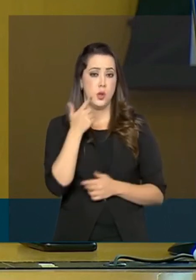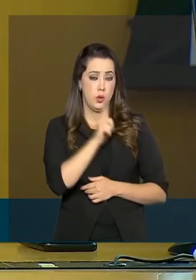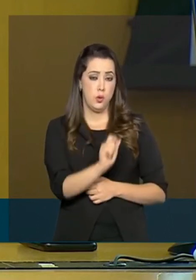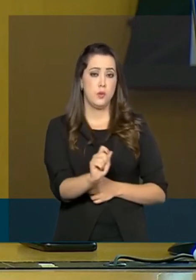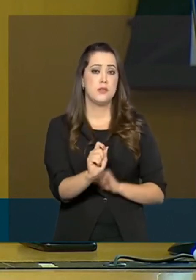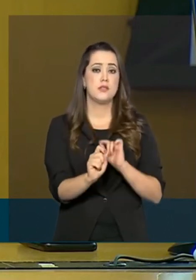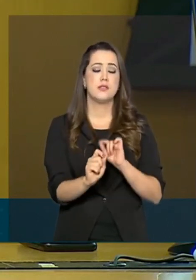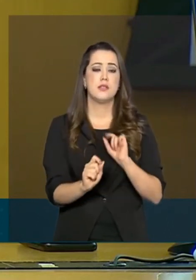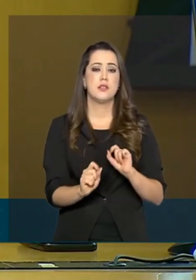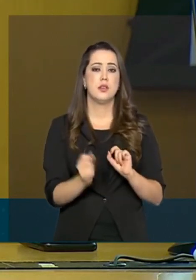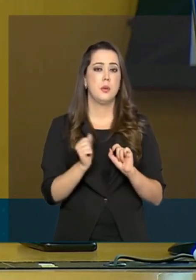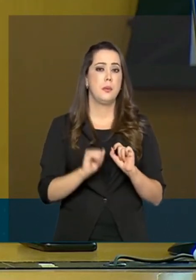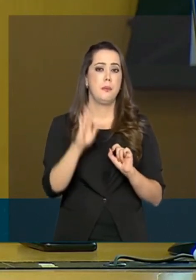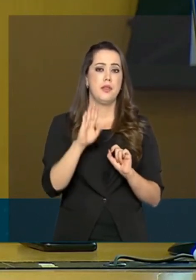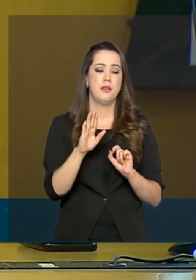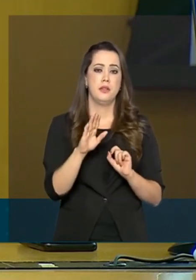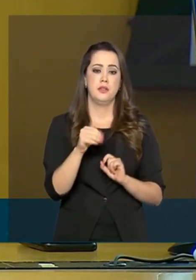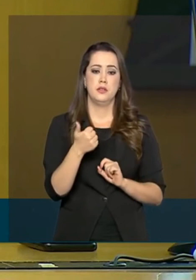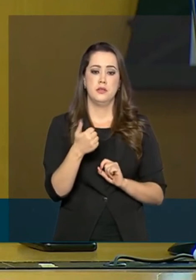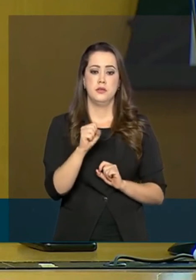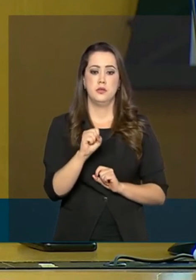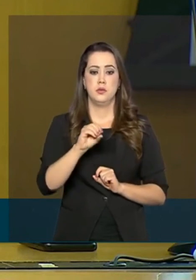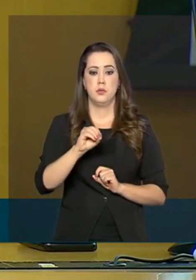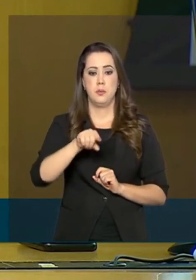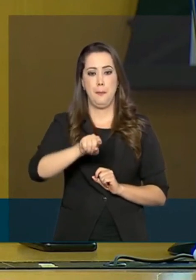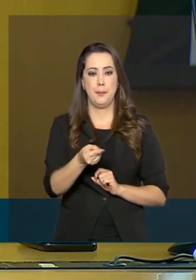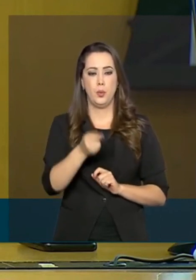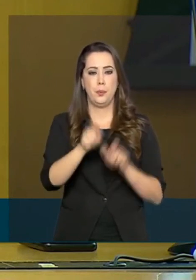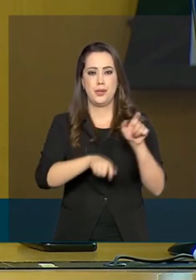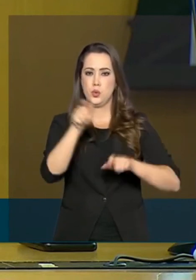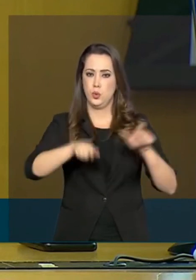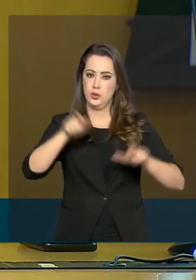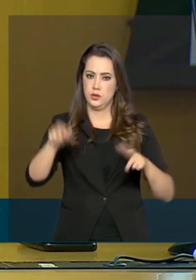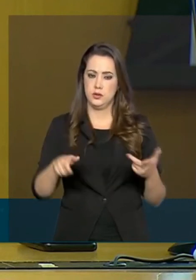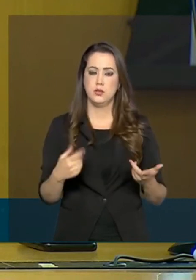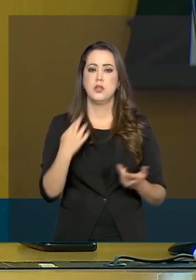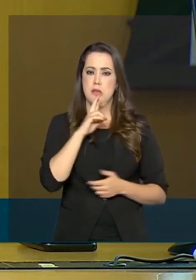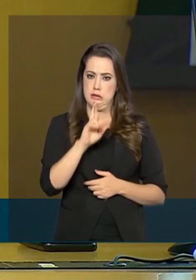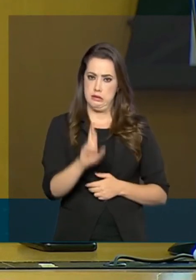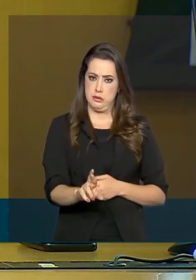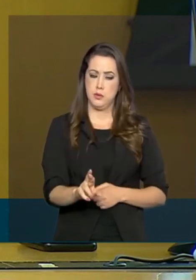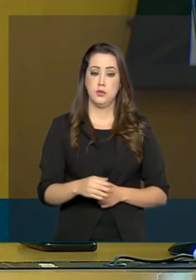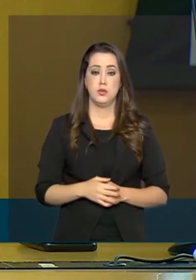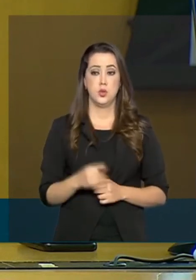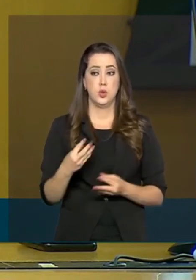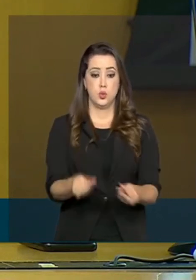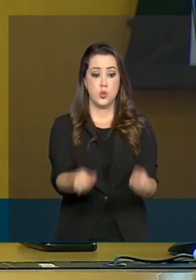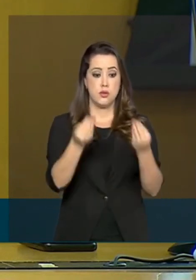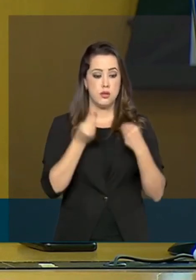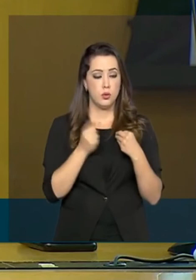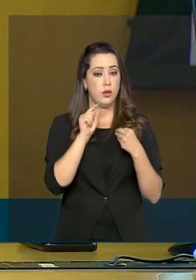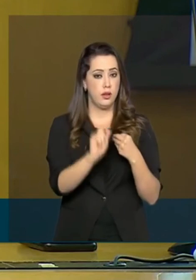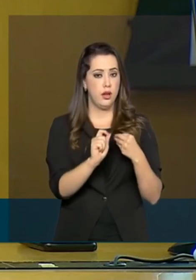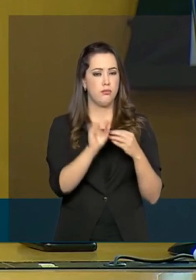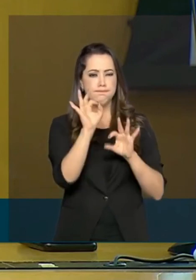conseguir que mais de 180 mil pessoas respondesse, nos dando a oportunidade